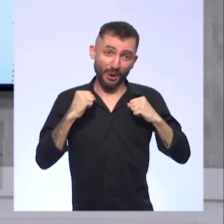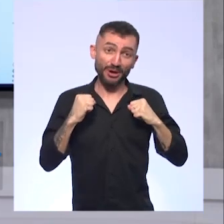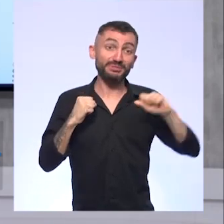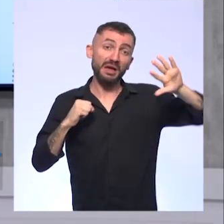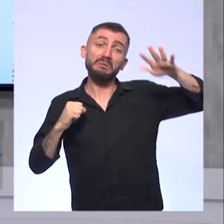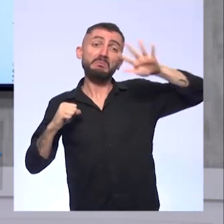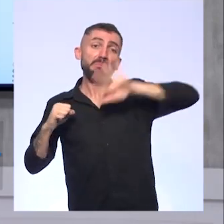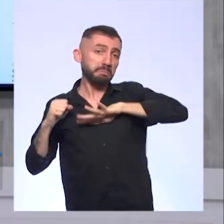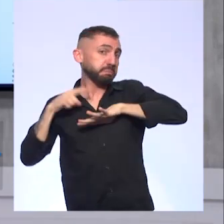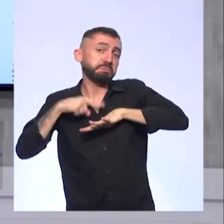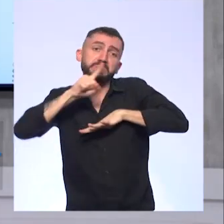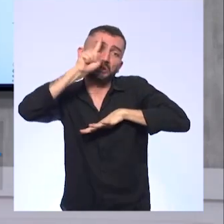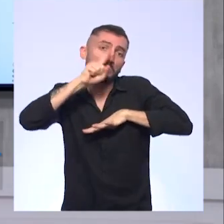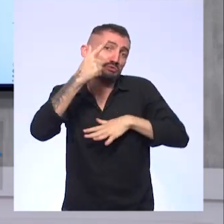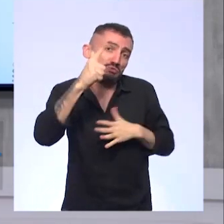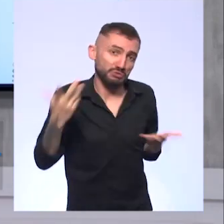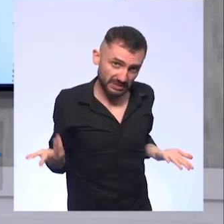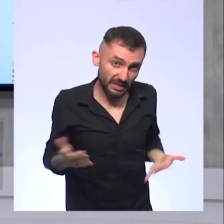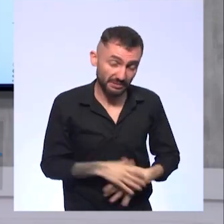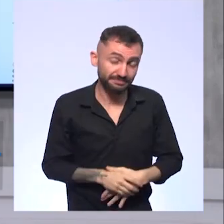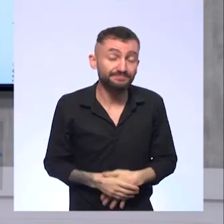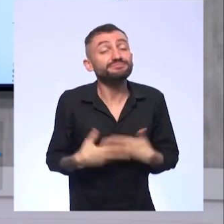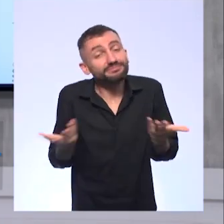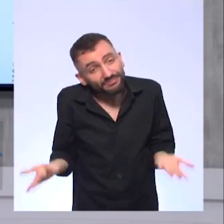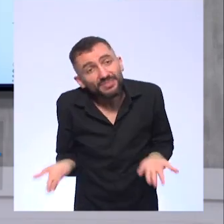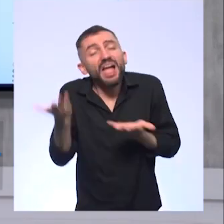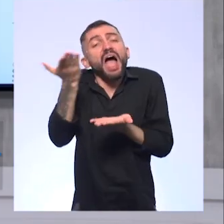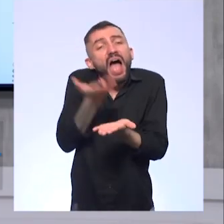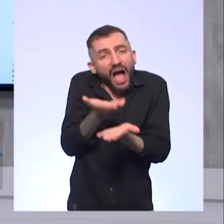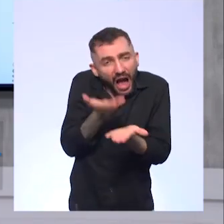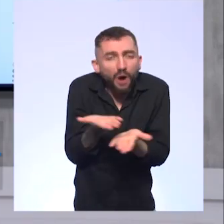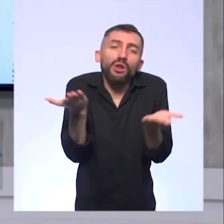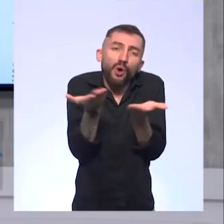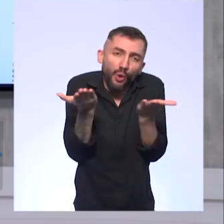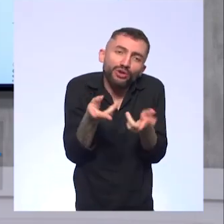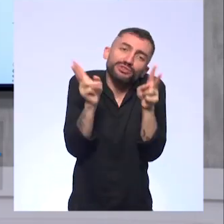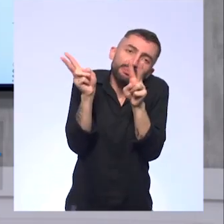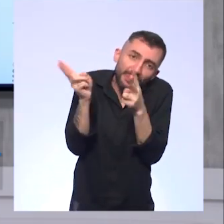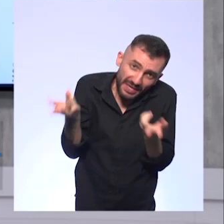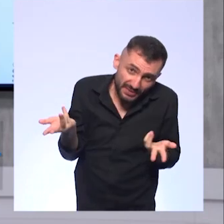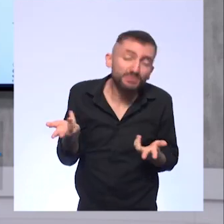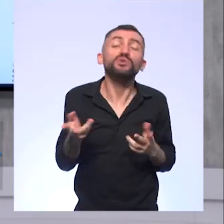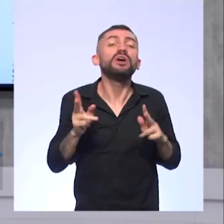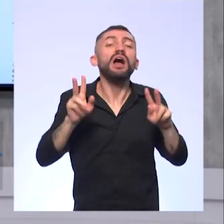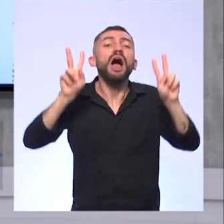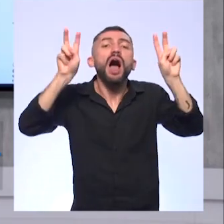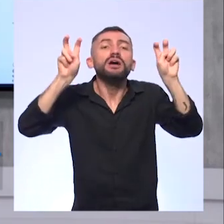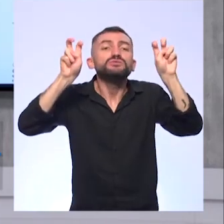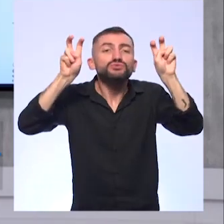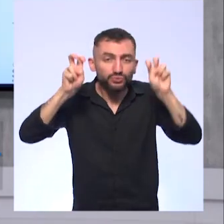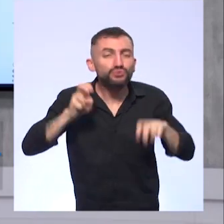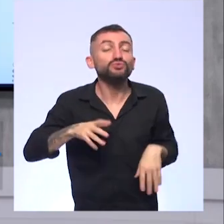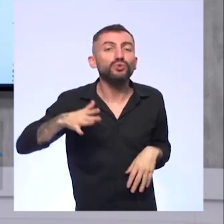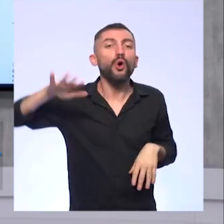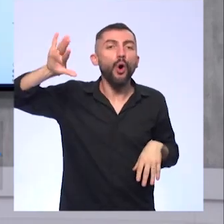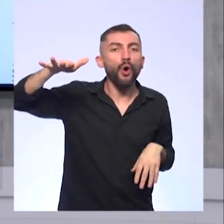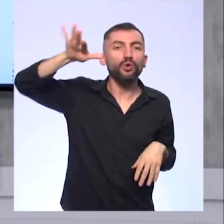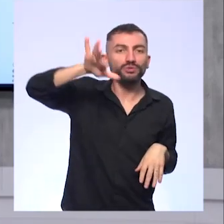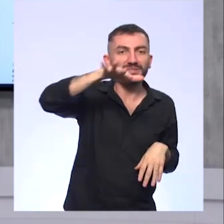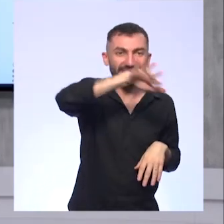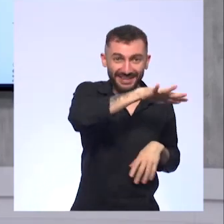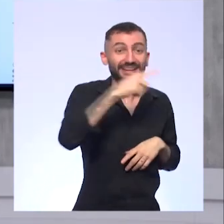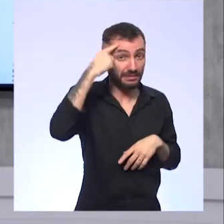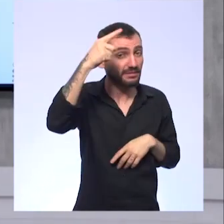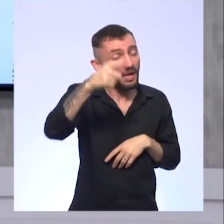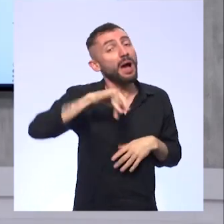então rapaziada Essa era hoje a nossa aula sobre ondulatória espero que vocês tenham aproveitado